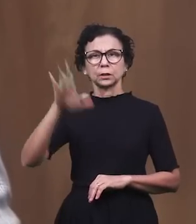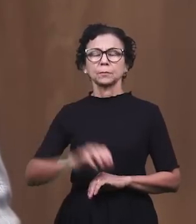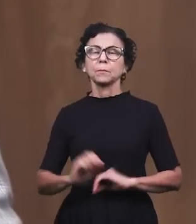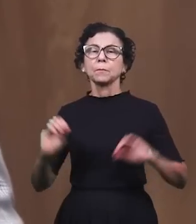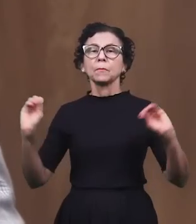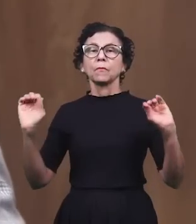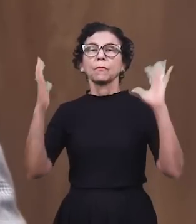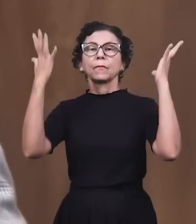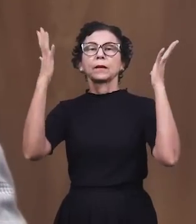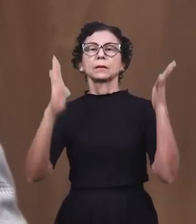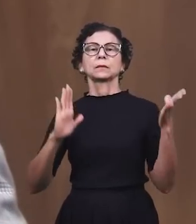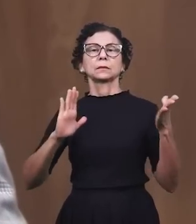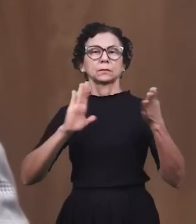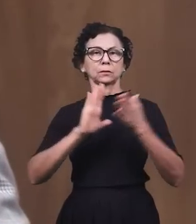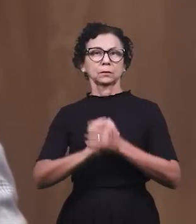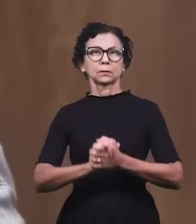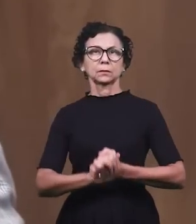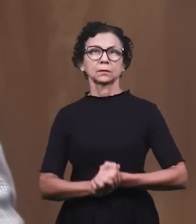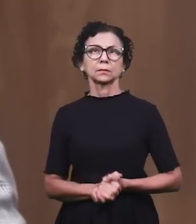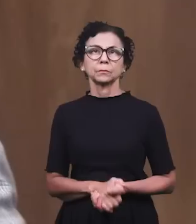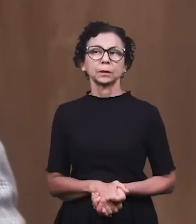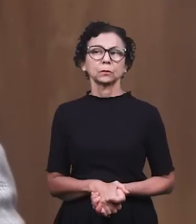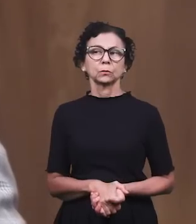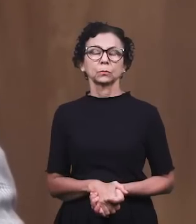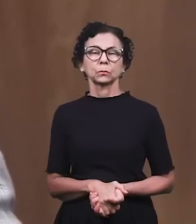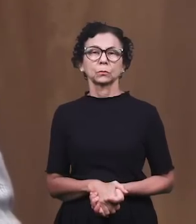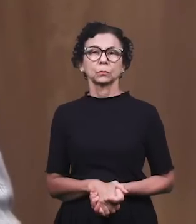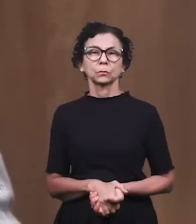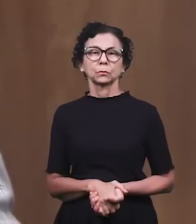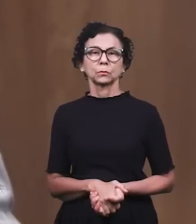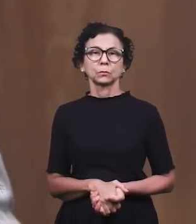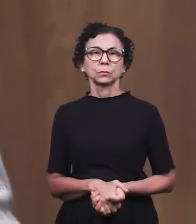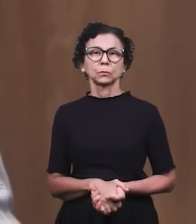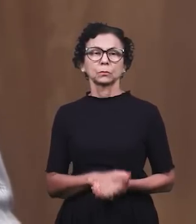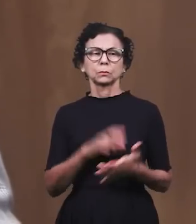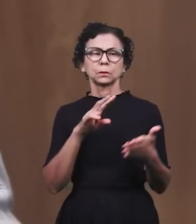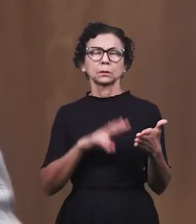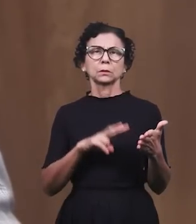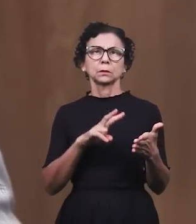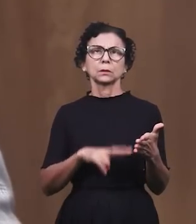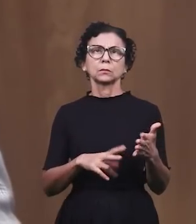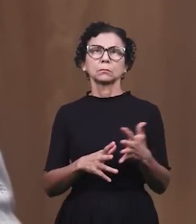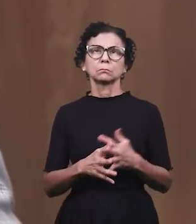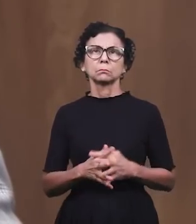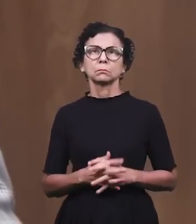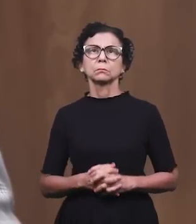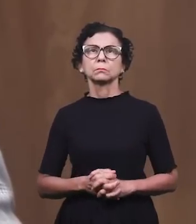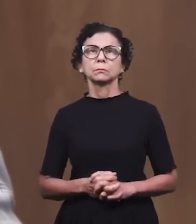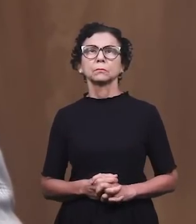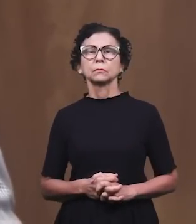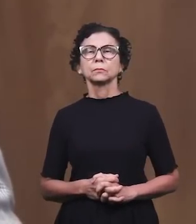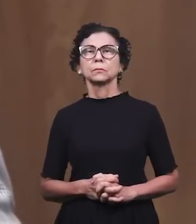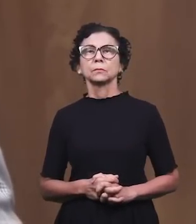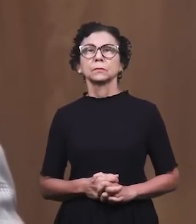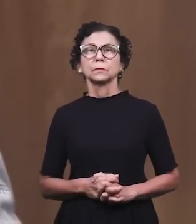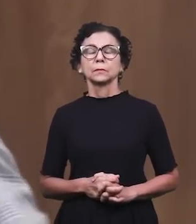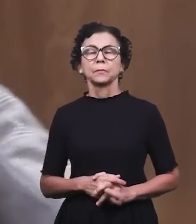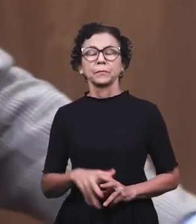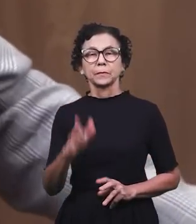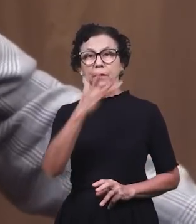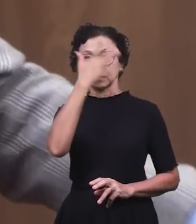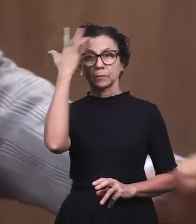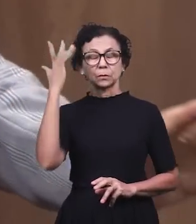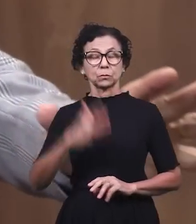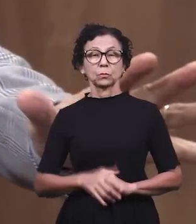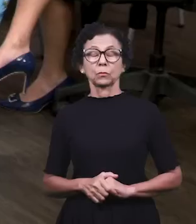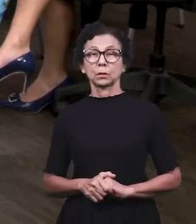Galileia uma festa de casamento. Tá. Ele leu aquele texto. Bate pronto, assim. Pá. Todo